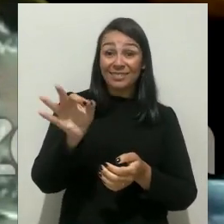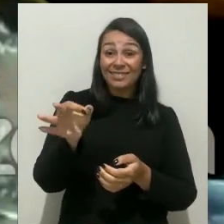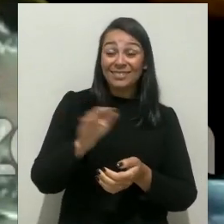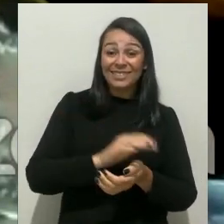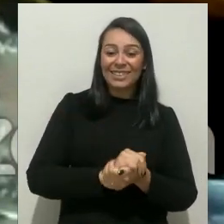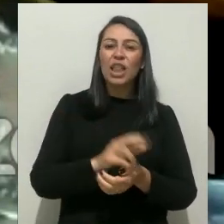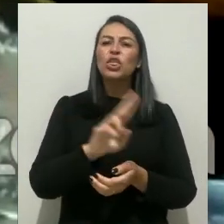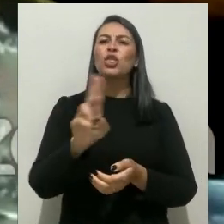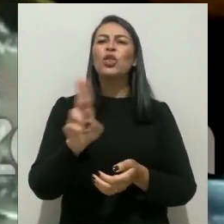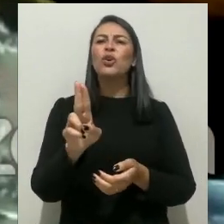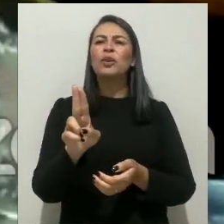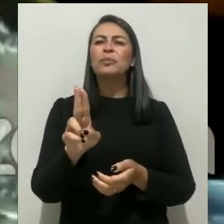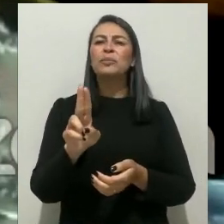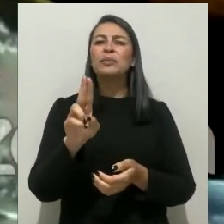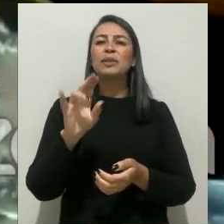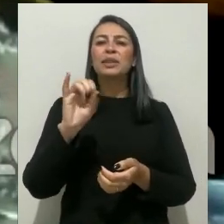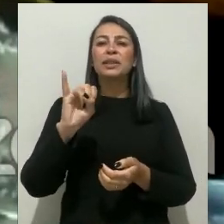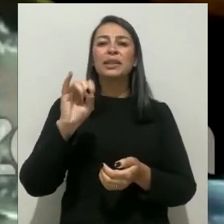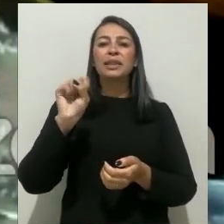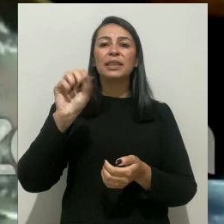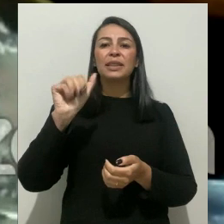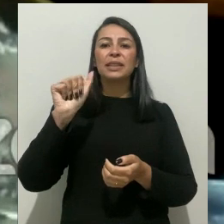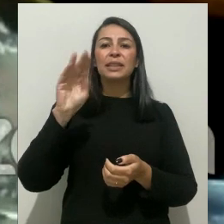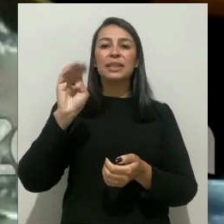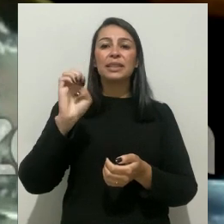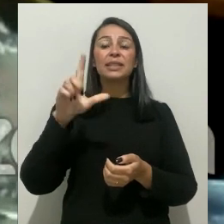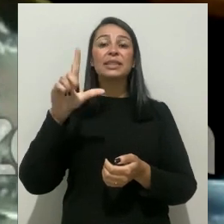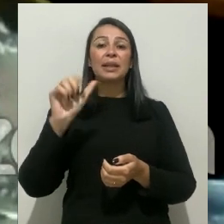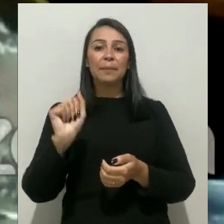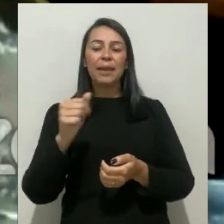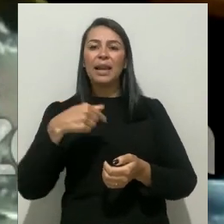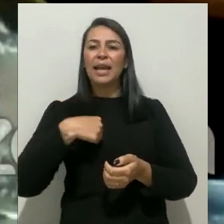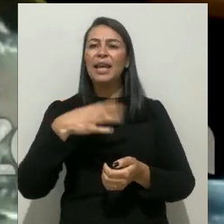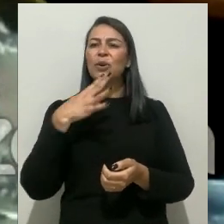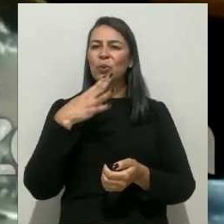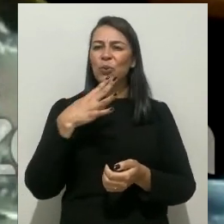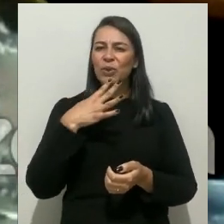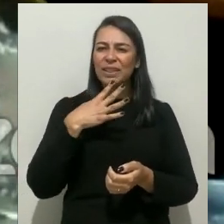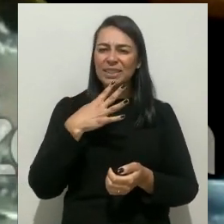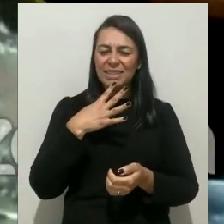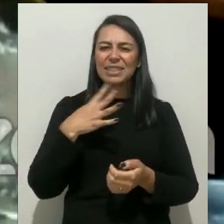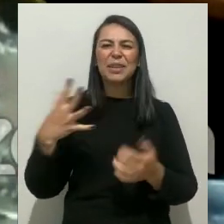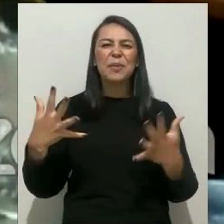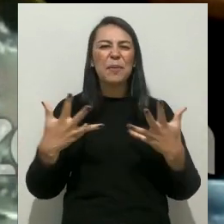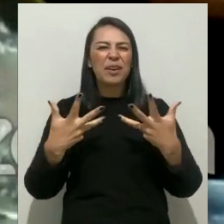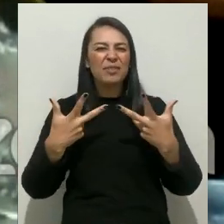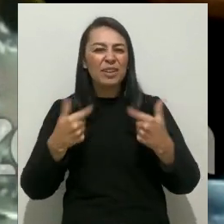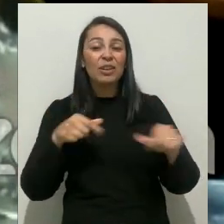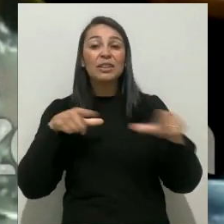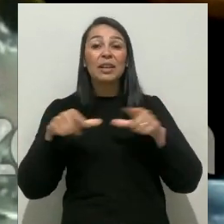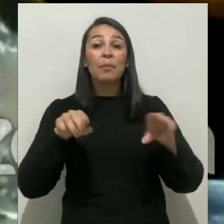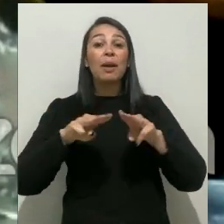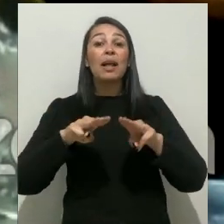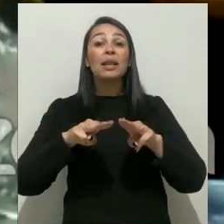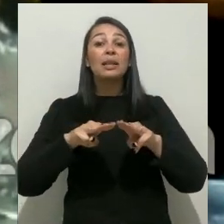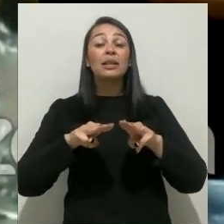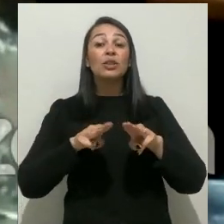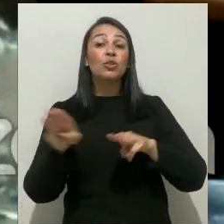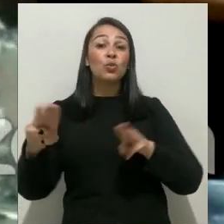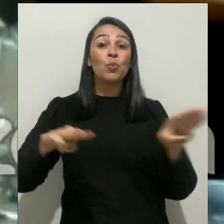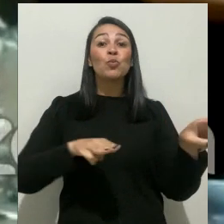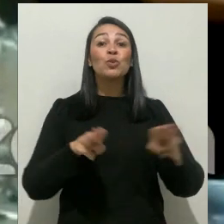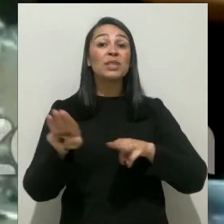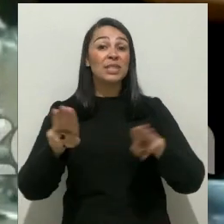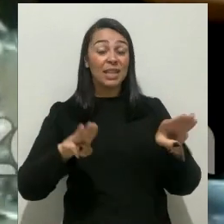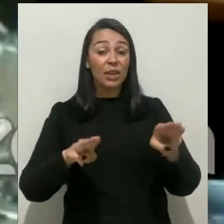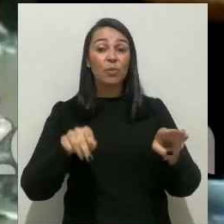É. Teu nome de novo? Isabela. Isabela, que eu conheci há pouco, que é maravilhosa, trabalha no Museu Imperial de